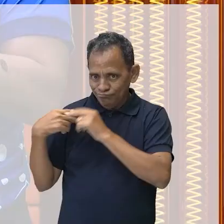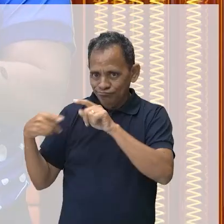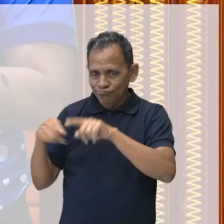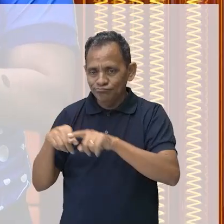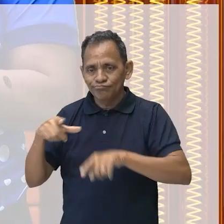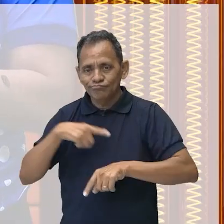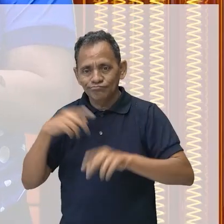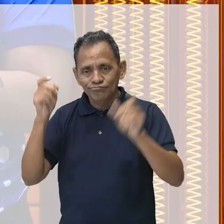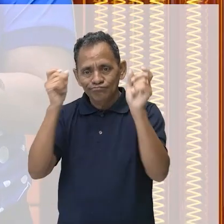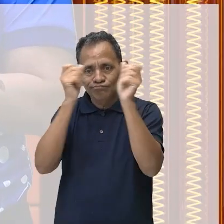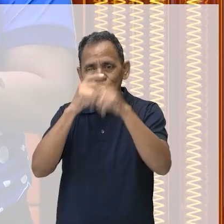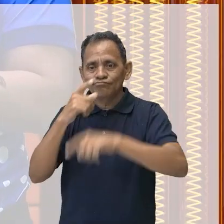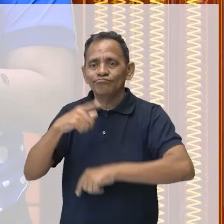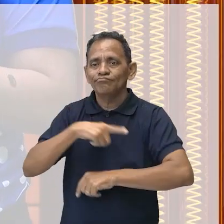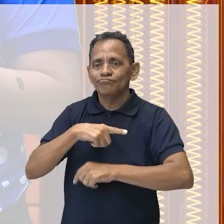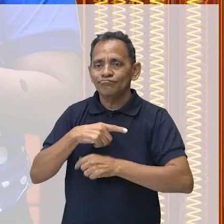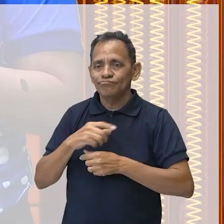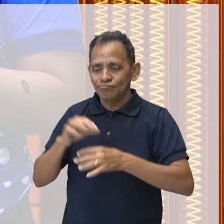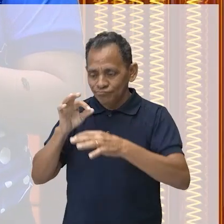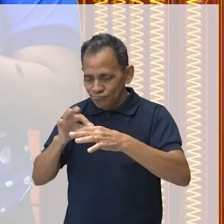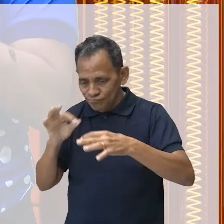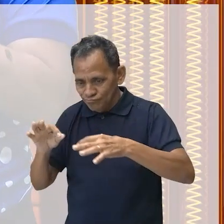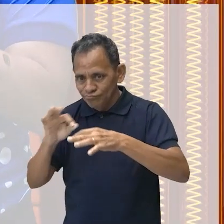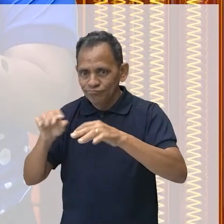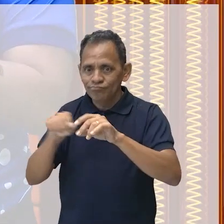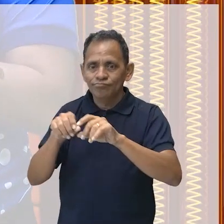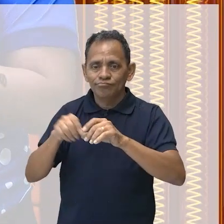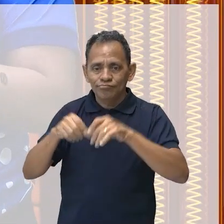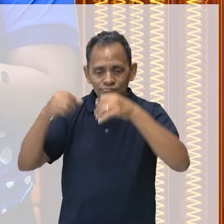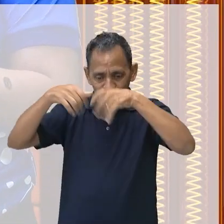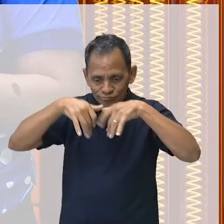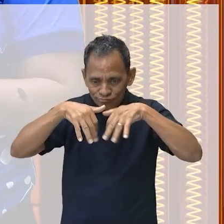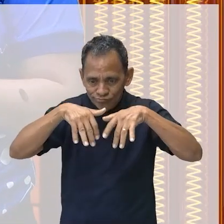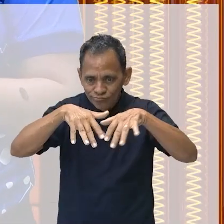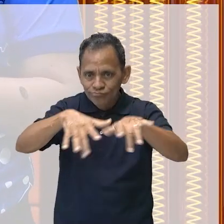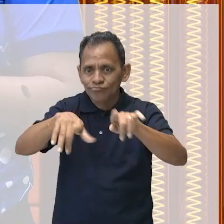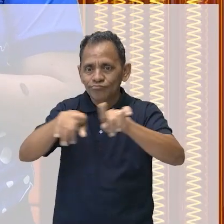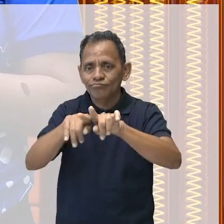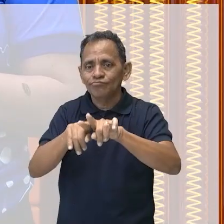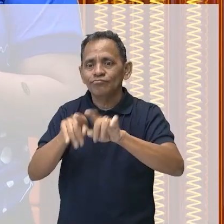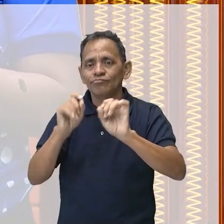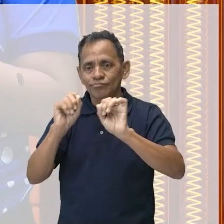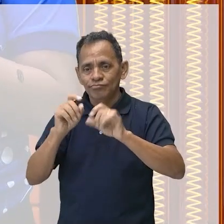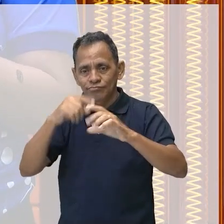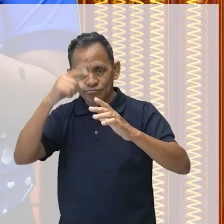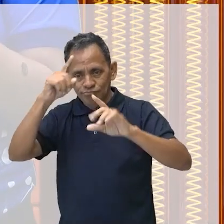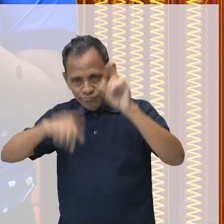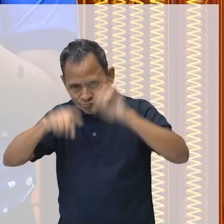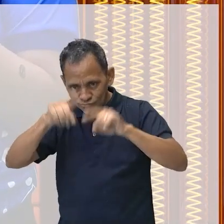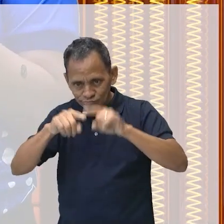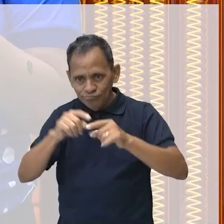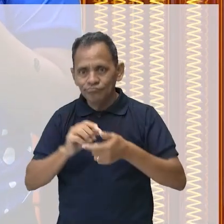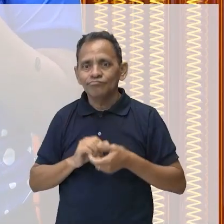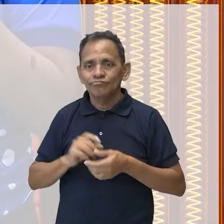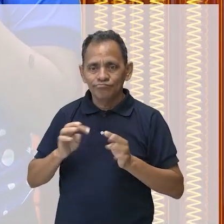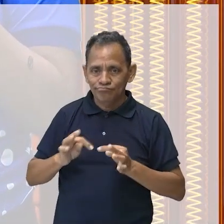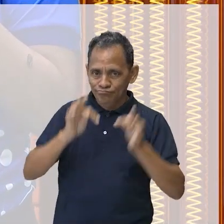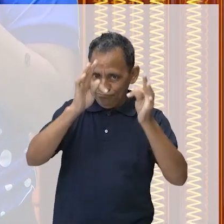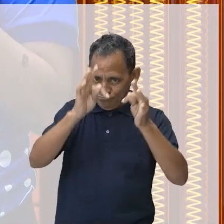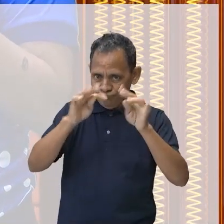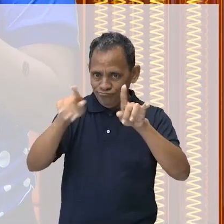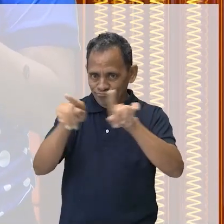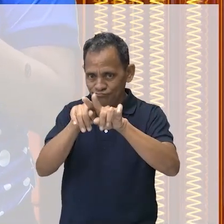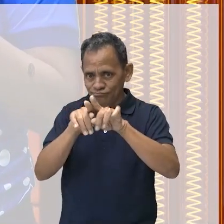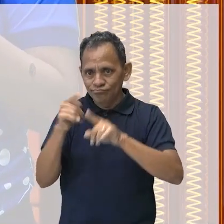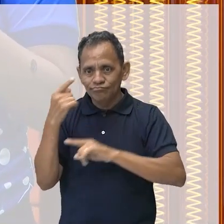quê? Sementes, fertilizantes, até mesmo os equipamentos de alta tecnologia. Então, a gente